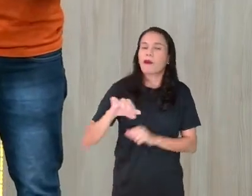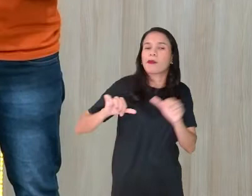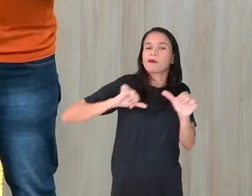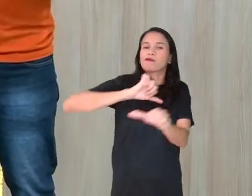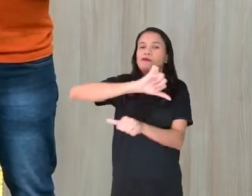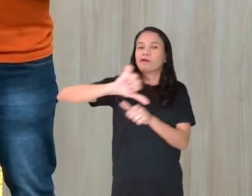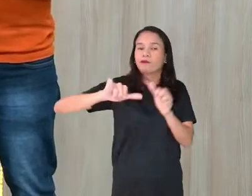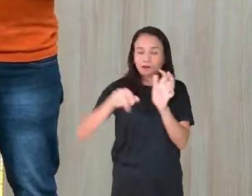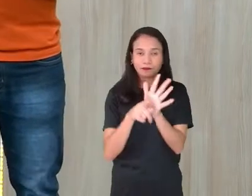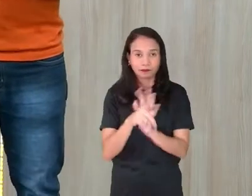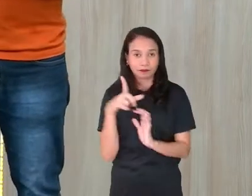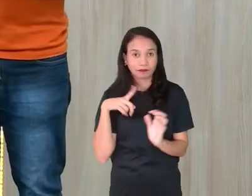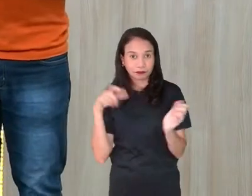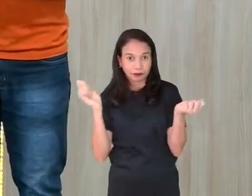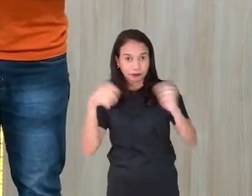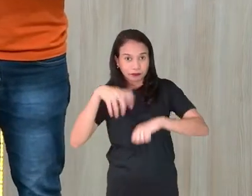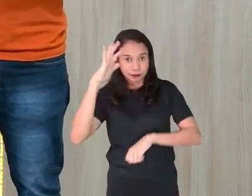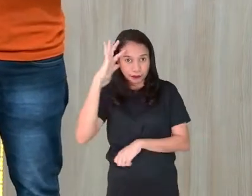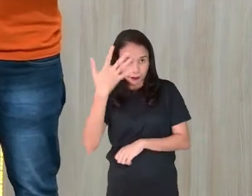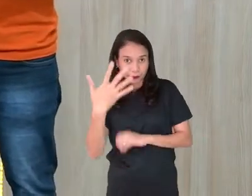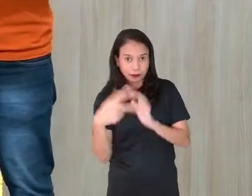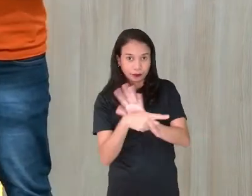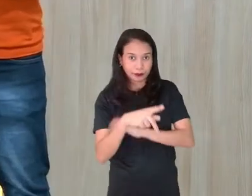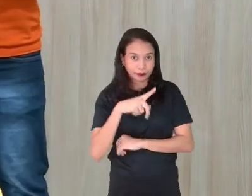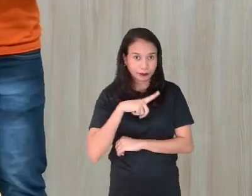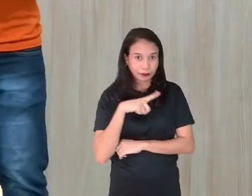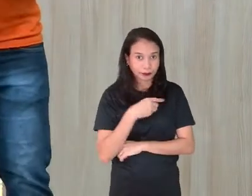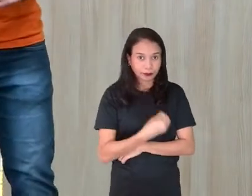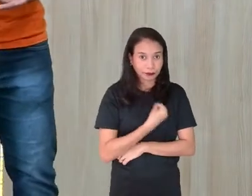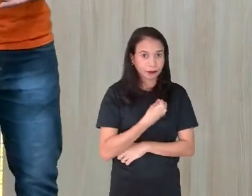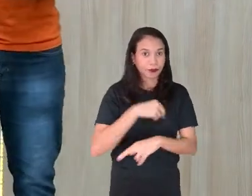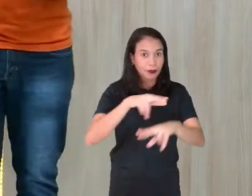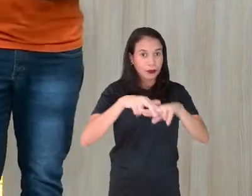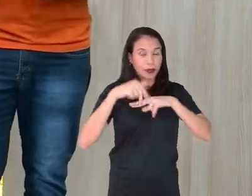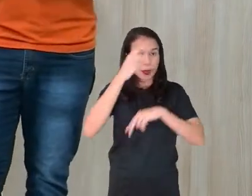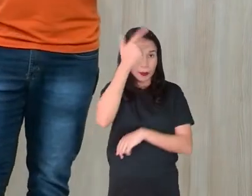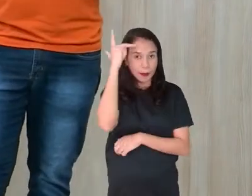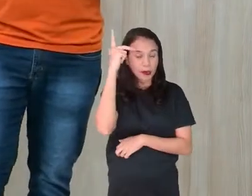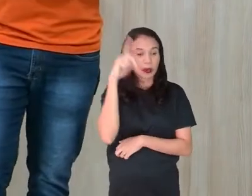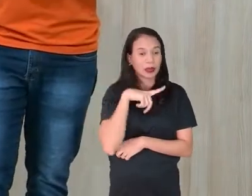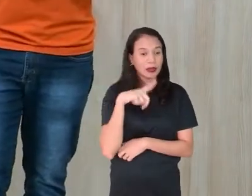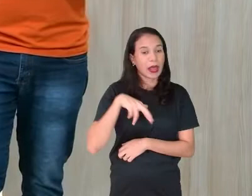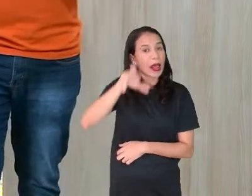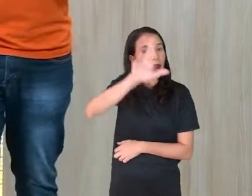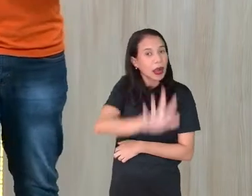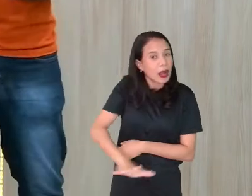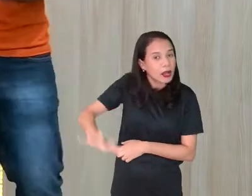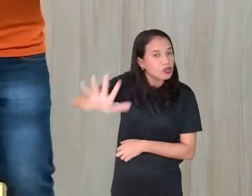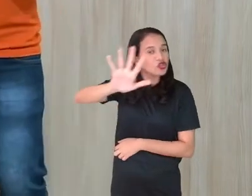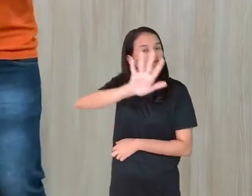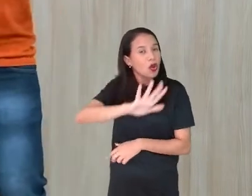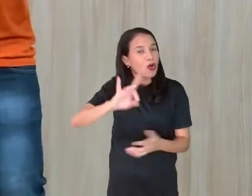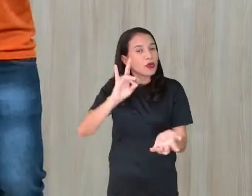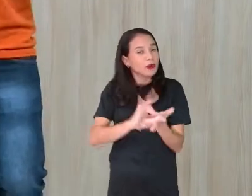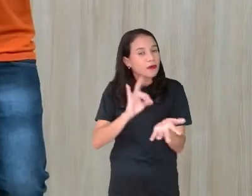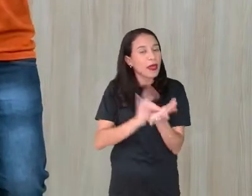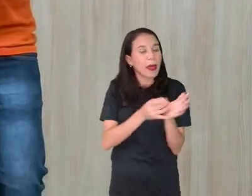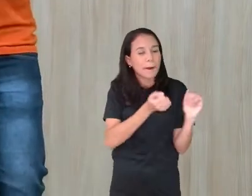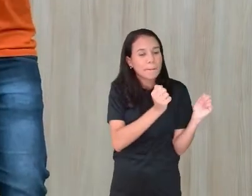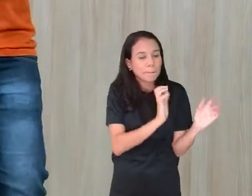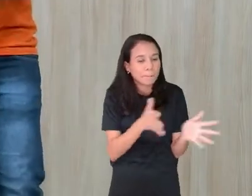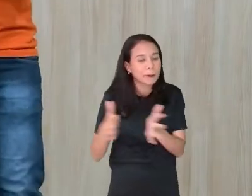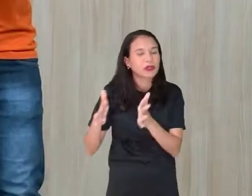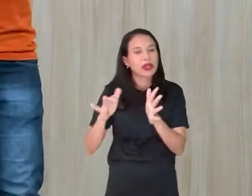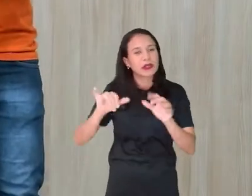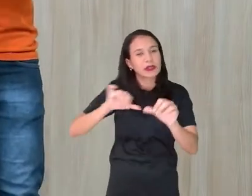alteração, né? Uma consequência de algo. Então, na medida em que essas regiões elas vão estar ali em